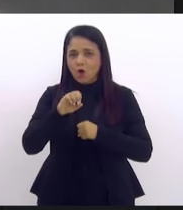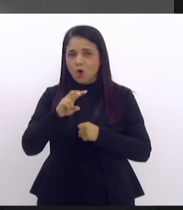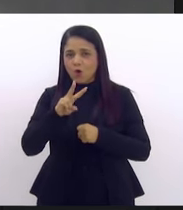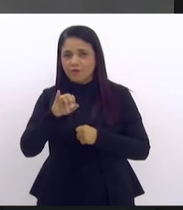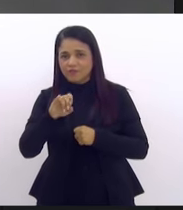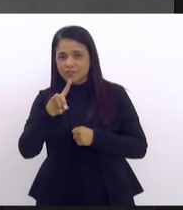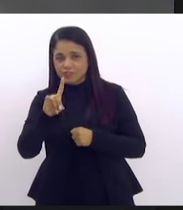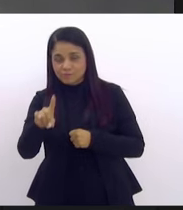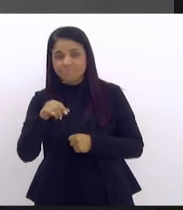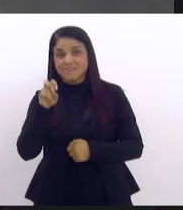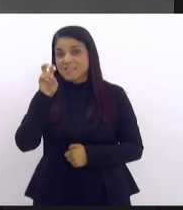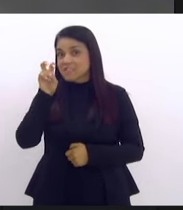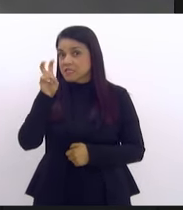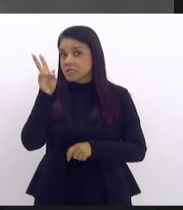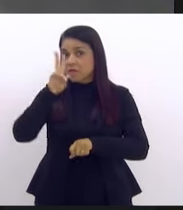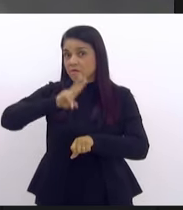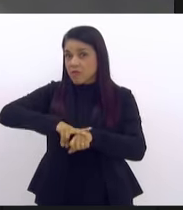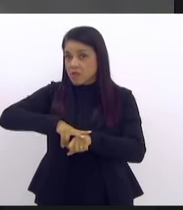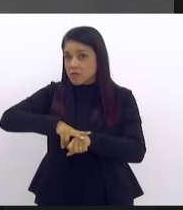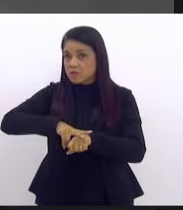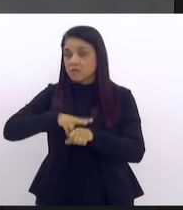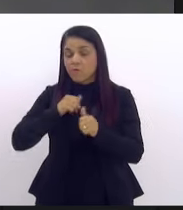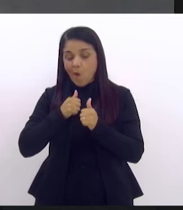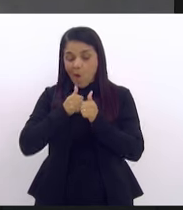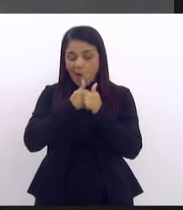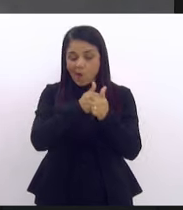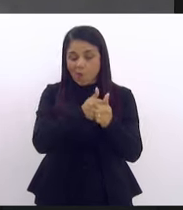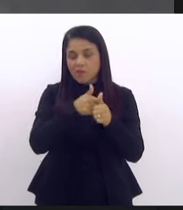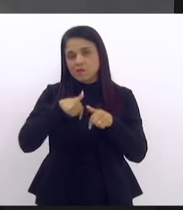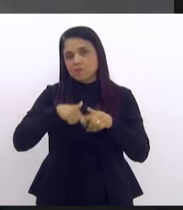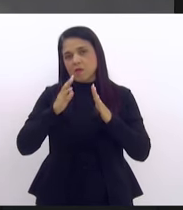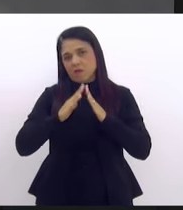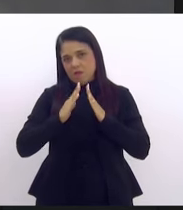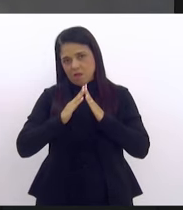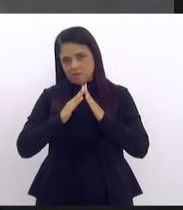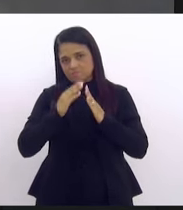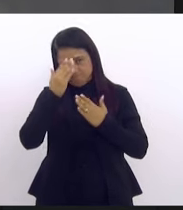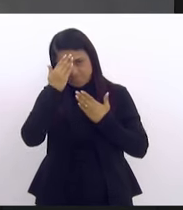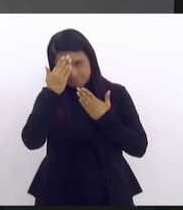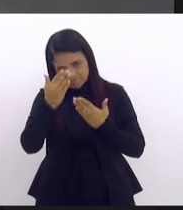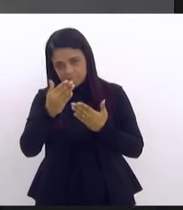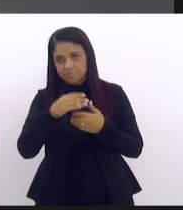E vou acompanhar aqui pela internet de casa, tá, querido? Obrigado.